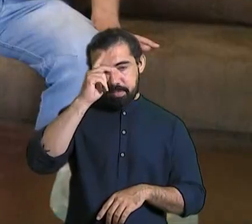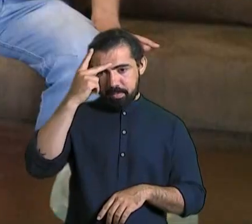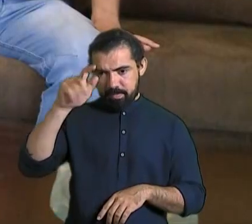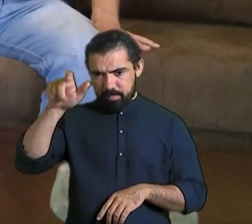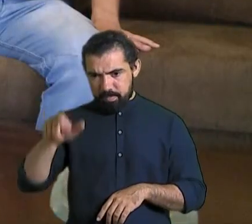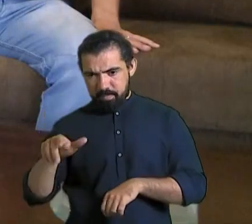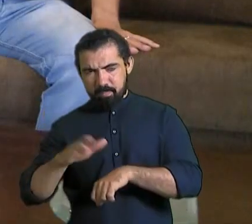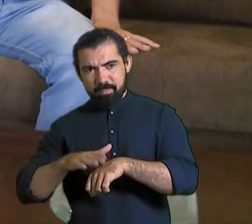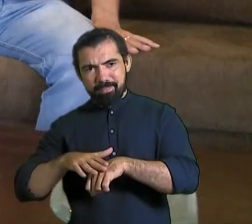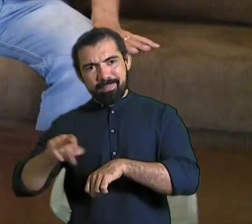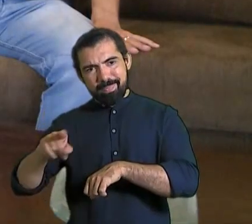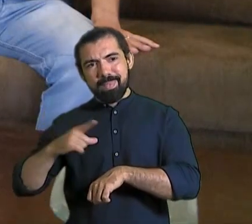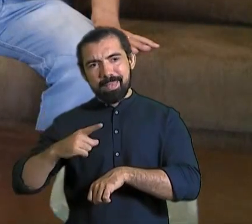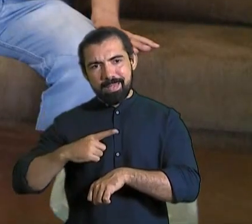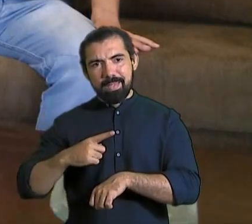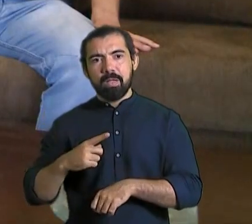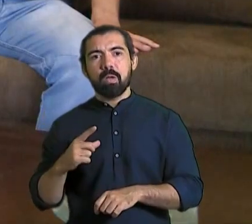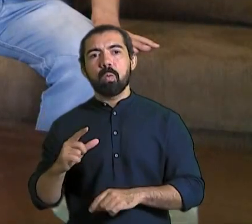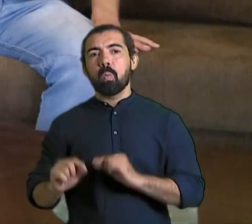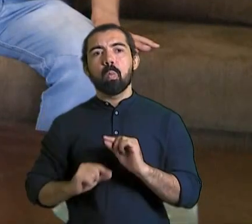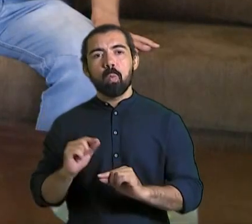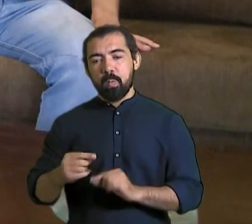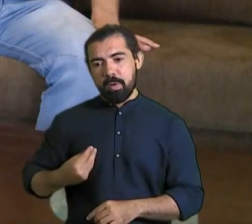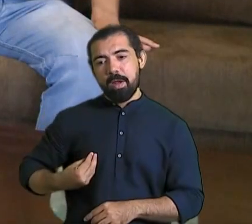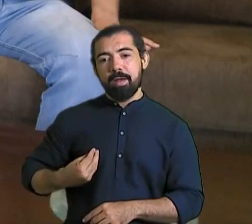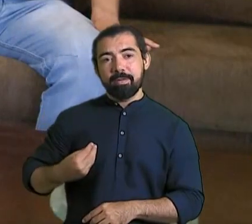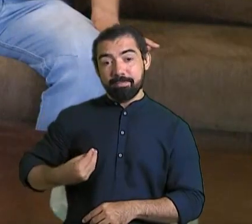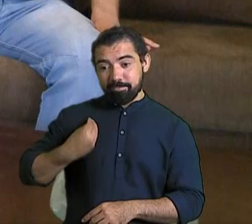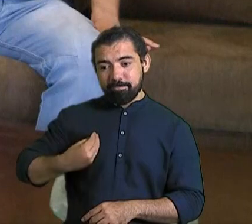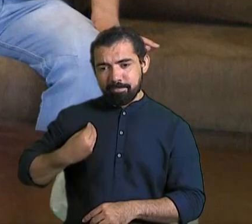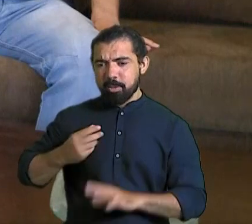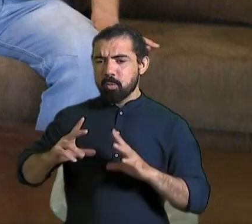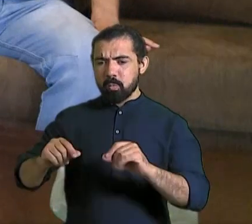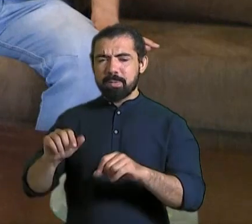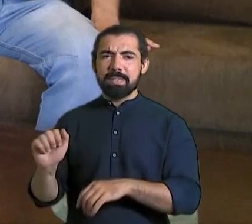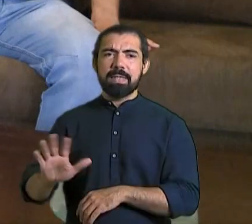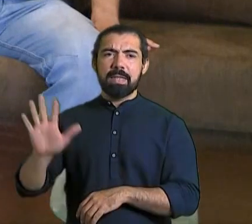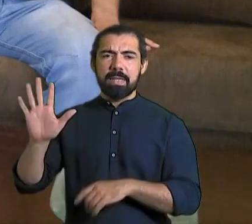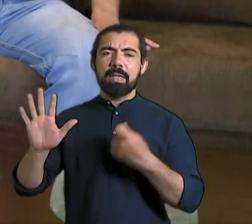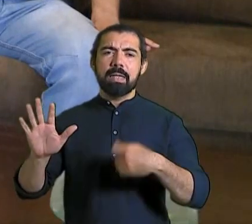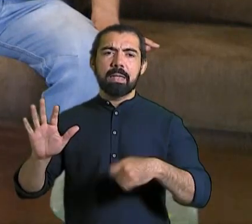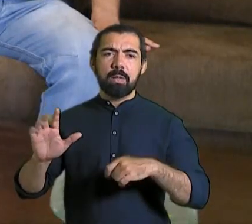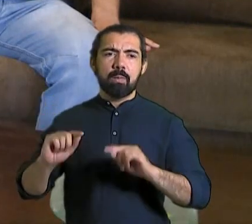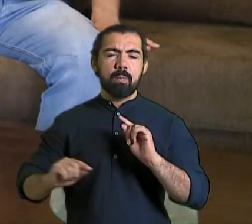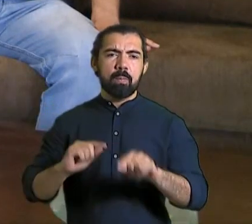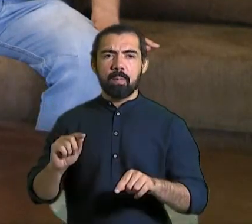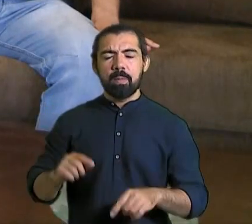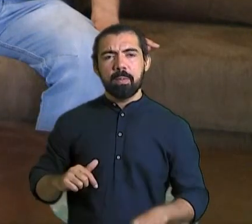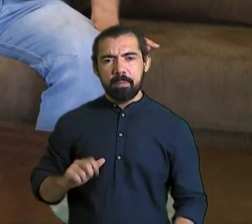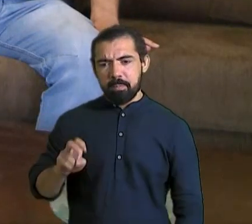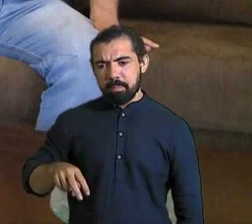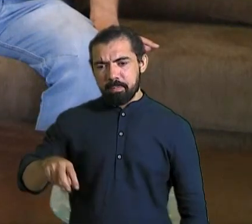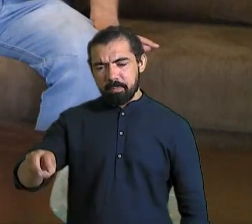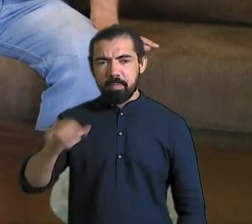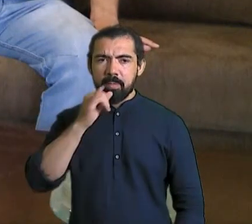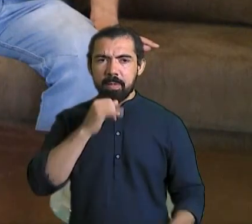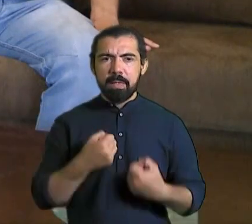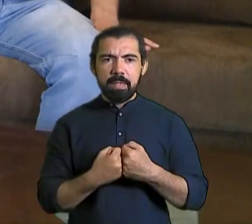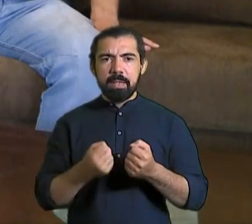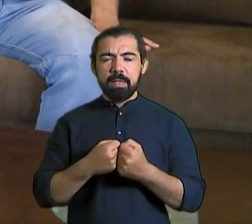deficiente ele tem um custo de vida muito caro. Né? Tudo para nós é mais caro, a gente precisa de andar... os